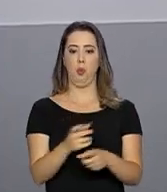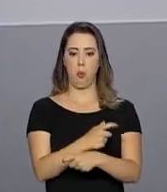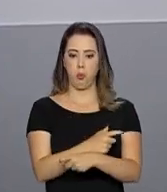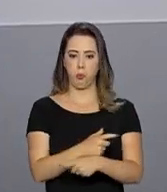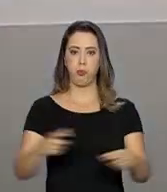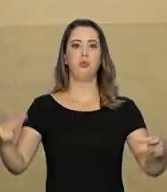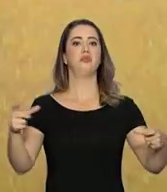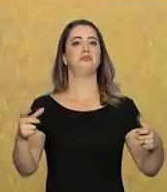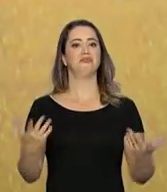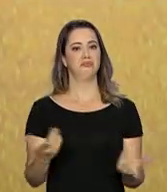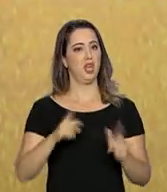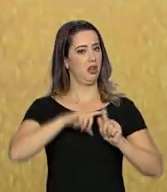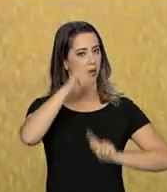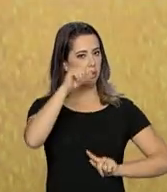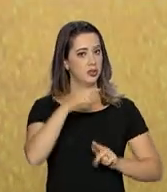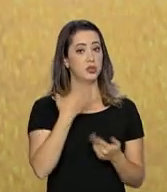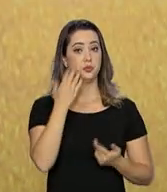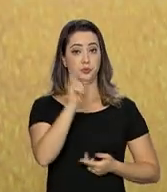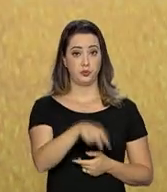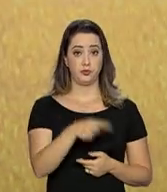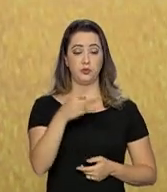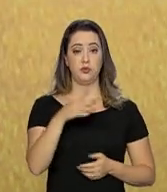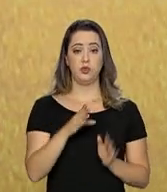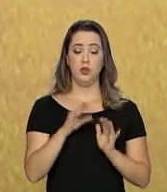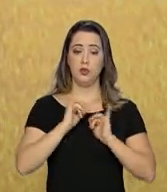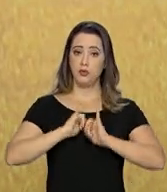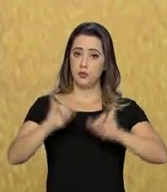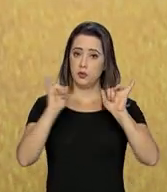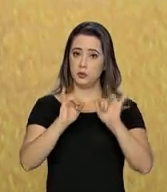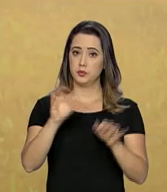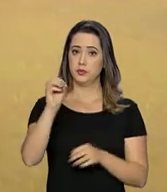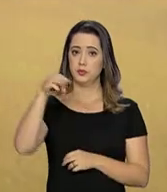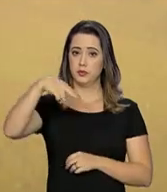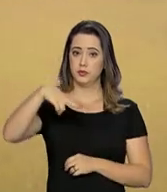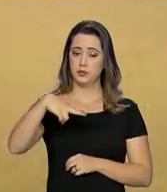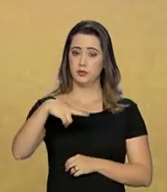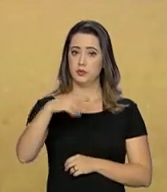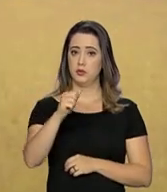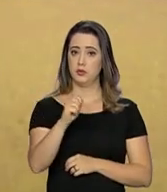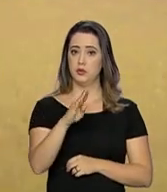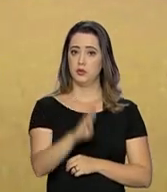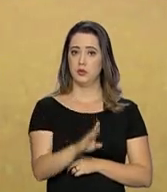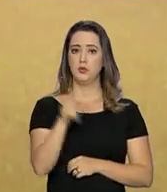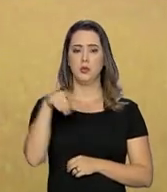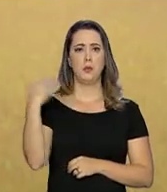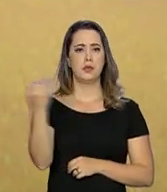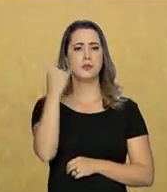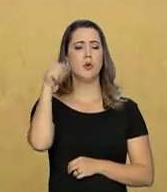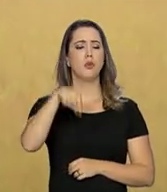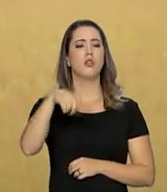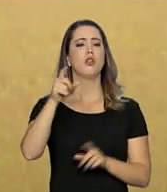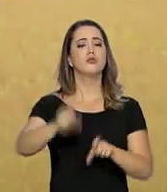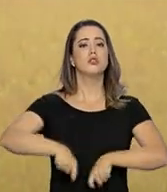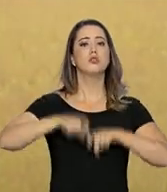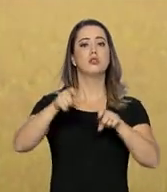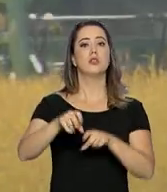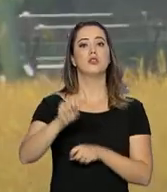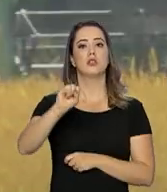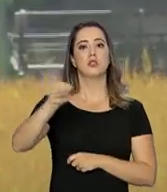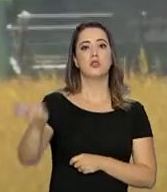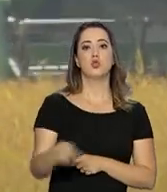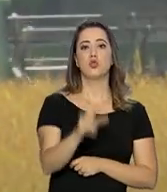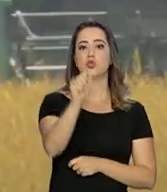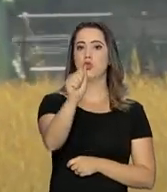segundo os dados divulgados pela companhia nacional de abastecimento conab os destaques desta safra são a soja com